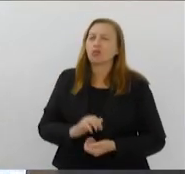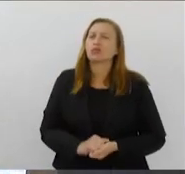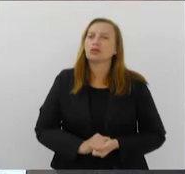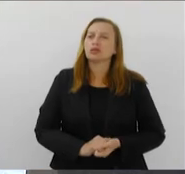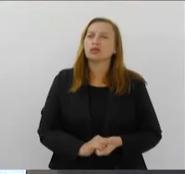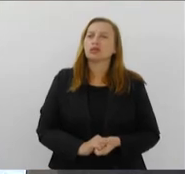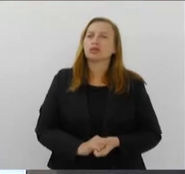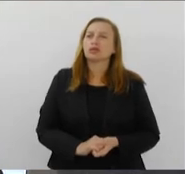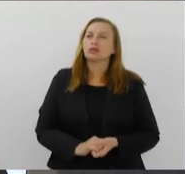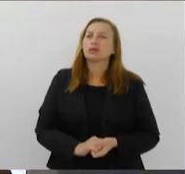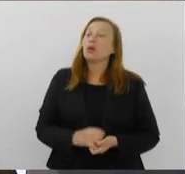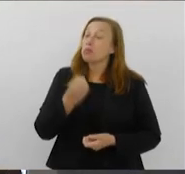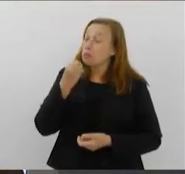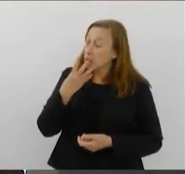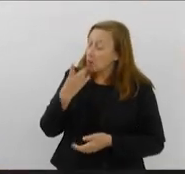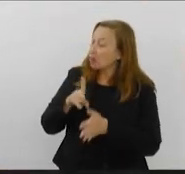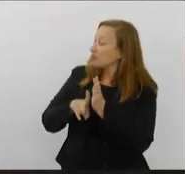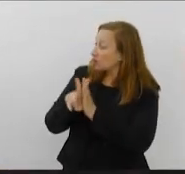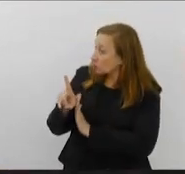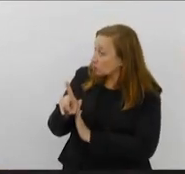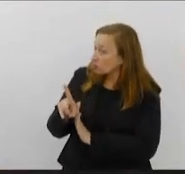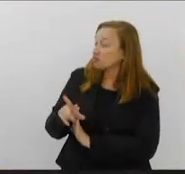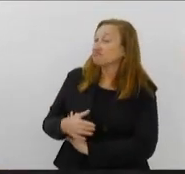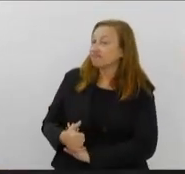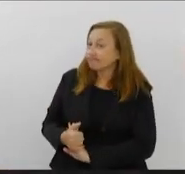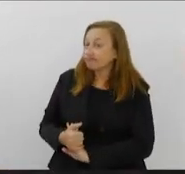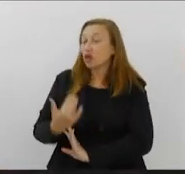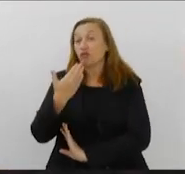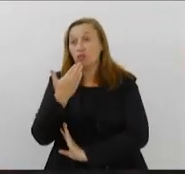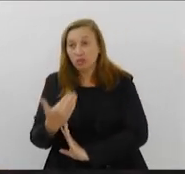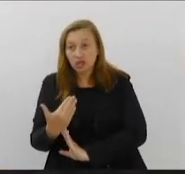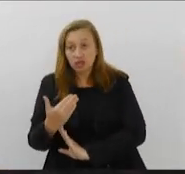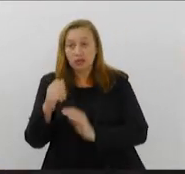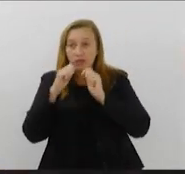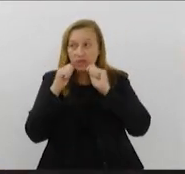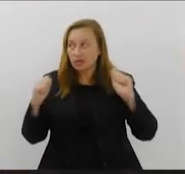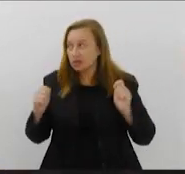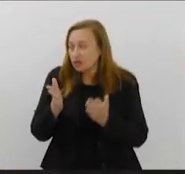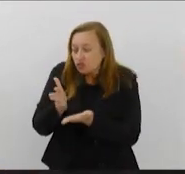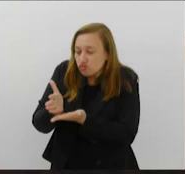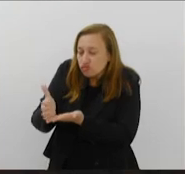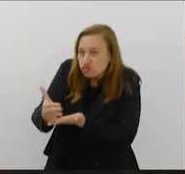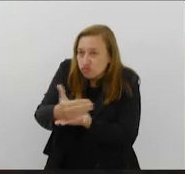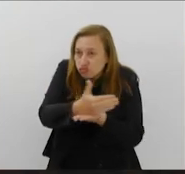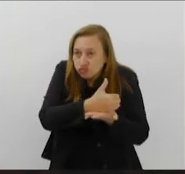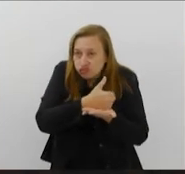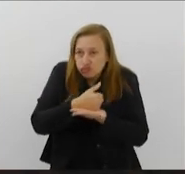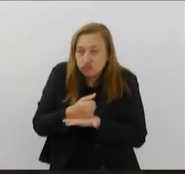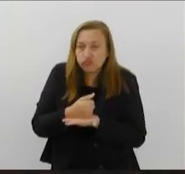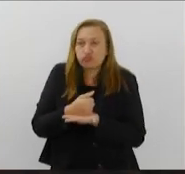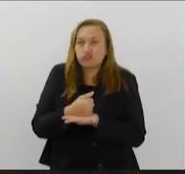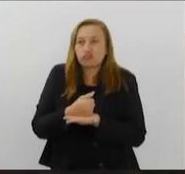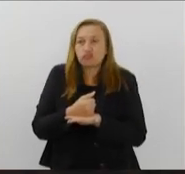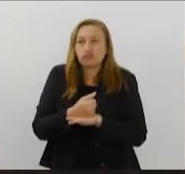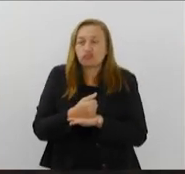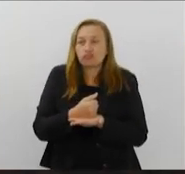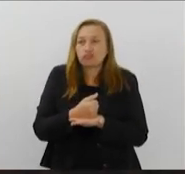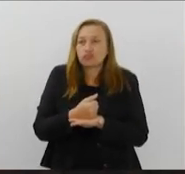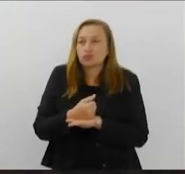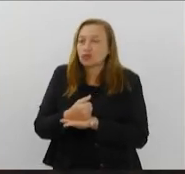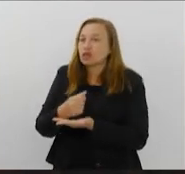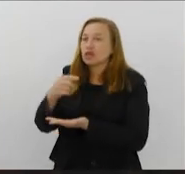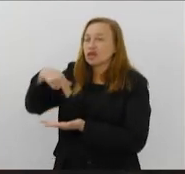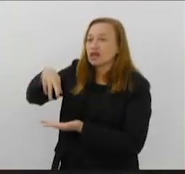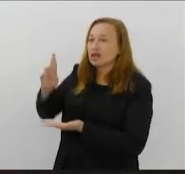Rafael, boa pergunta. Eu vou pedir para a assessoria fazer um levantamento. Cadê o